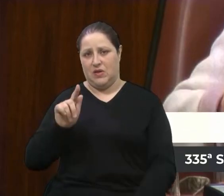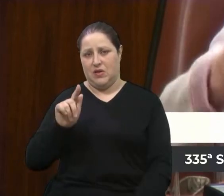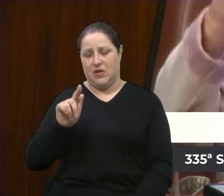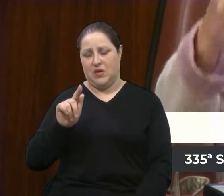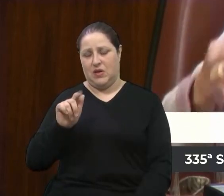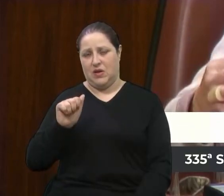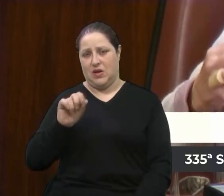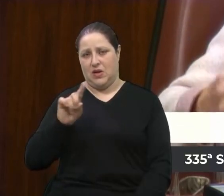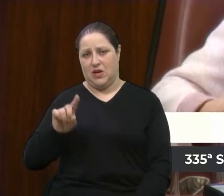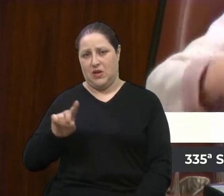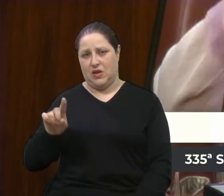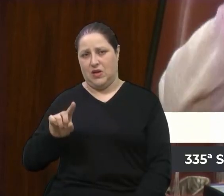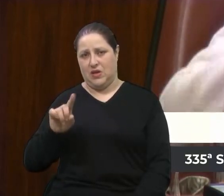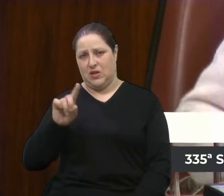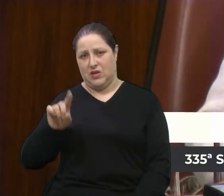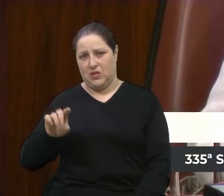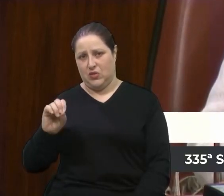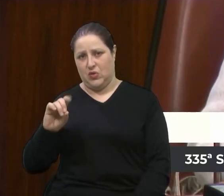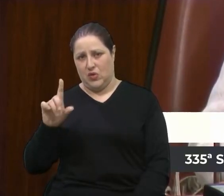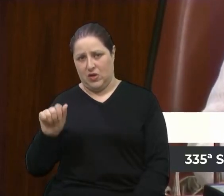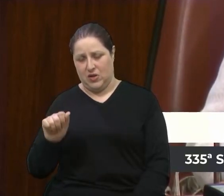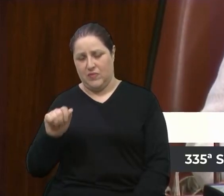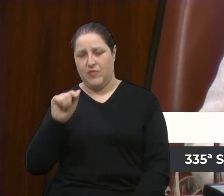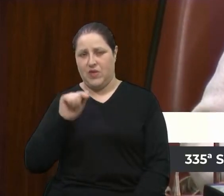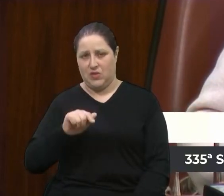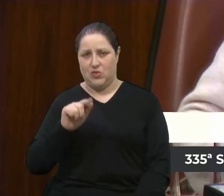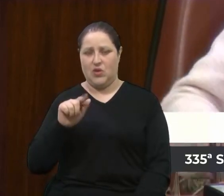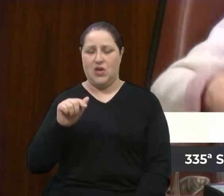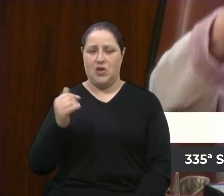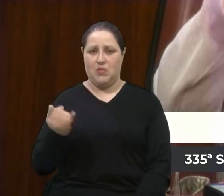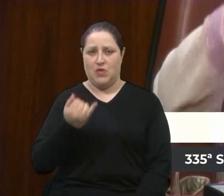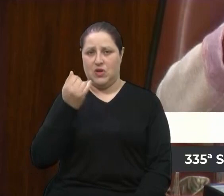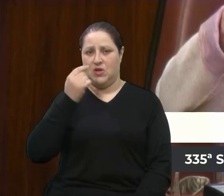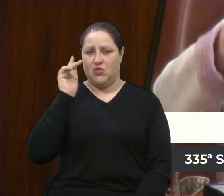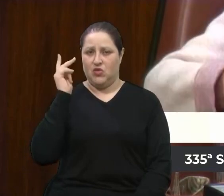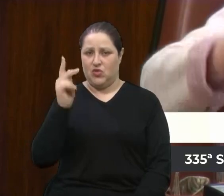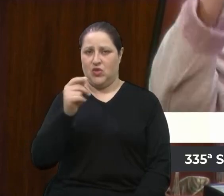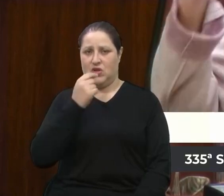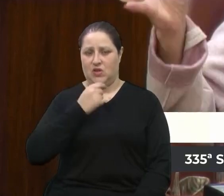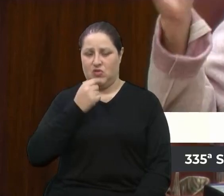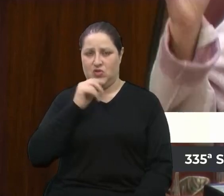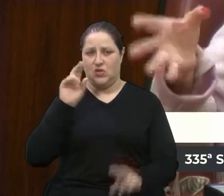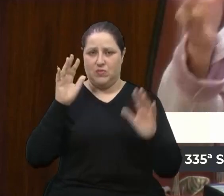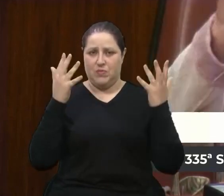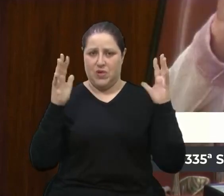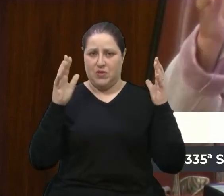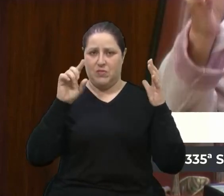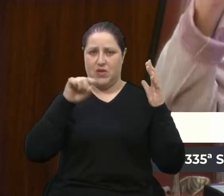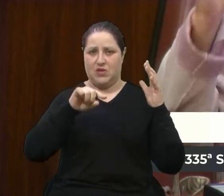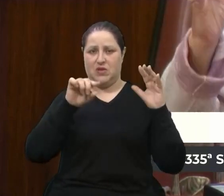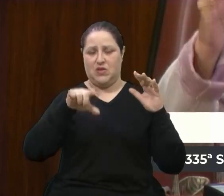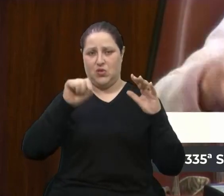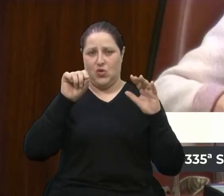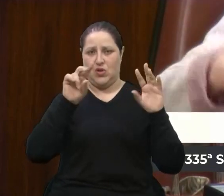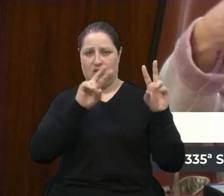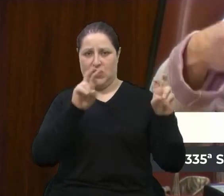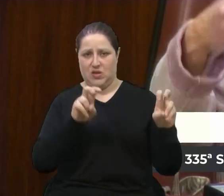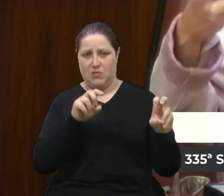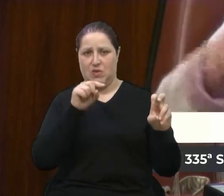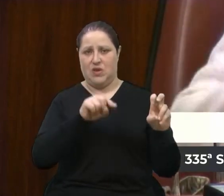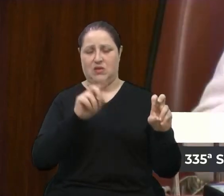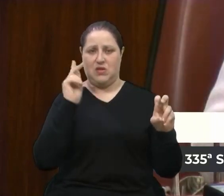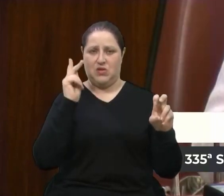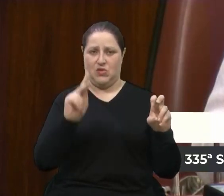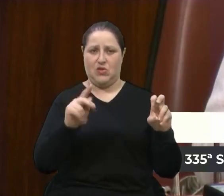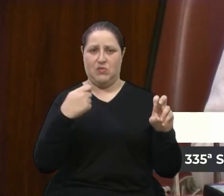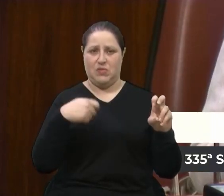história de Caxias. Então, parabéns por trazer esse tema, e acho que essa é uma das história que também tem que ser relembrada e não